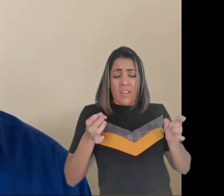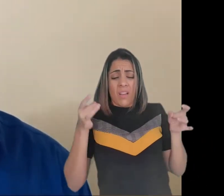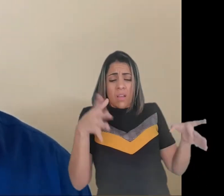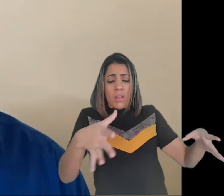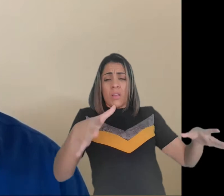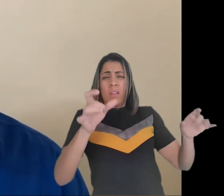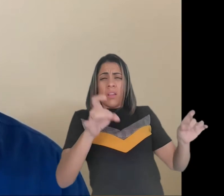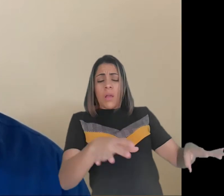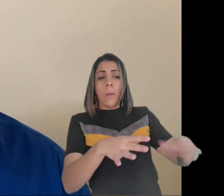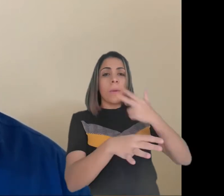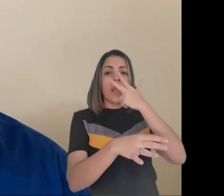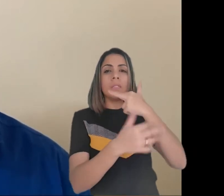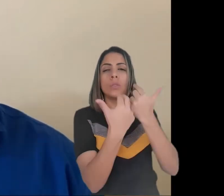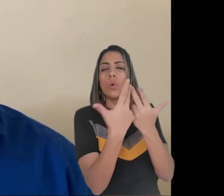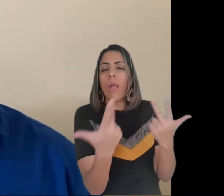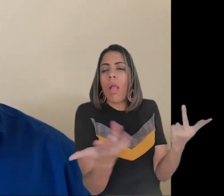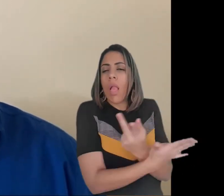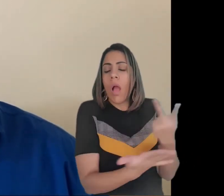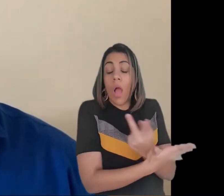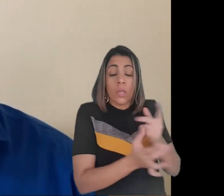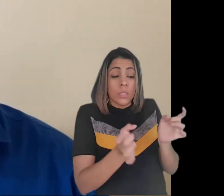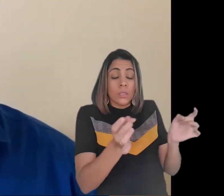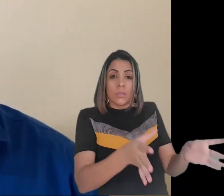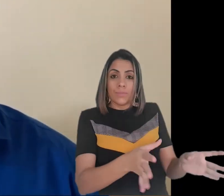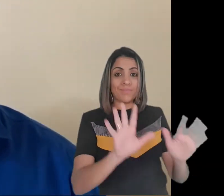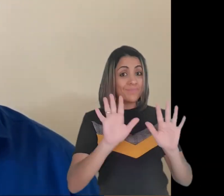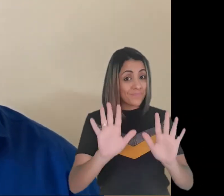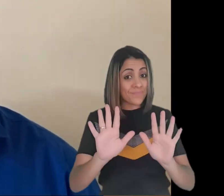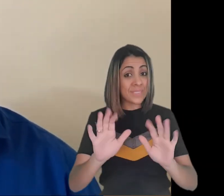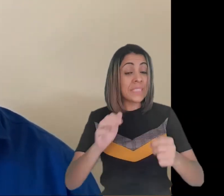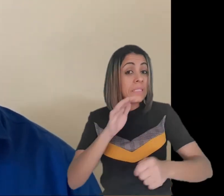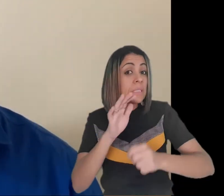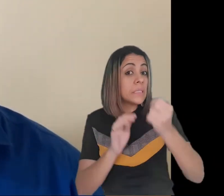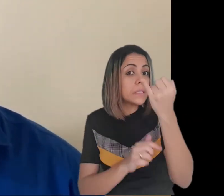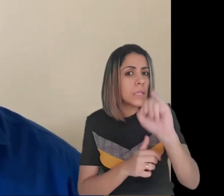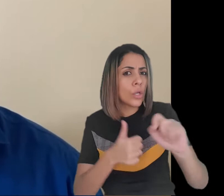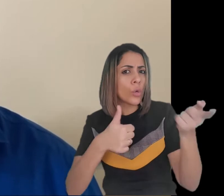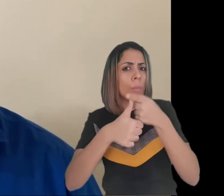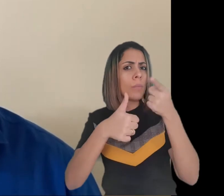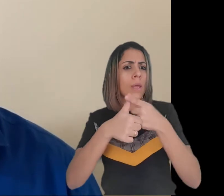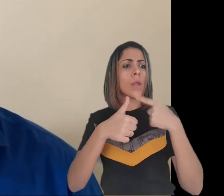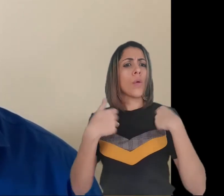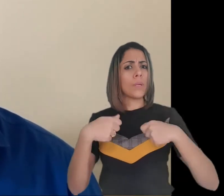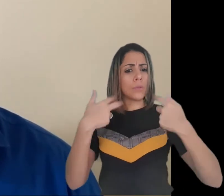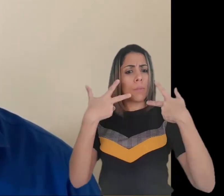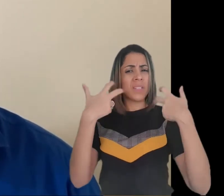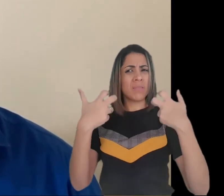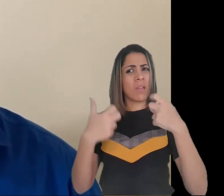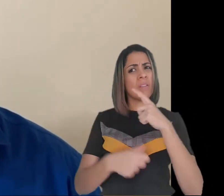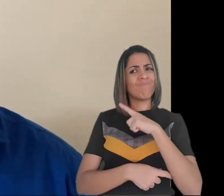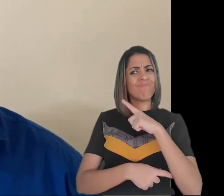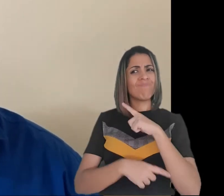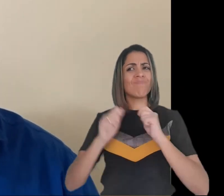errado, impróprio, inadequado. Então, se num primeiro momento devemos identificar que estamos com